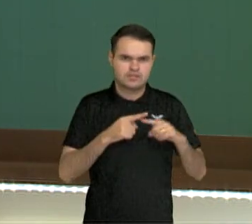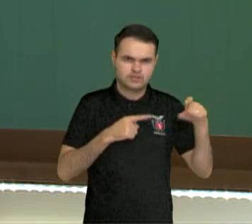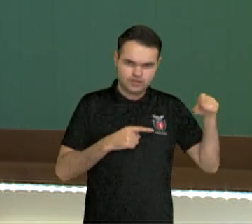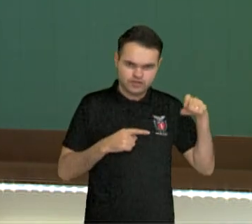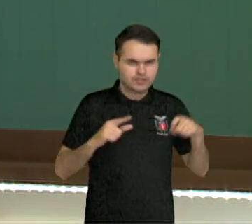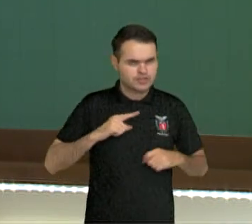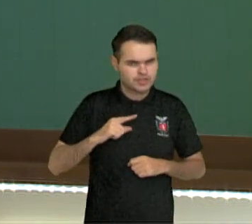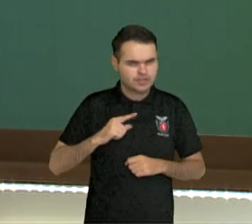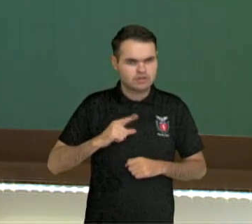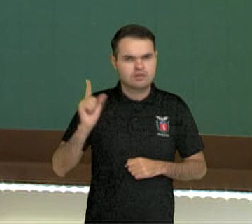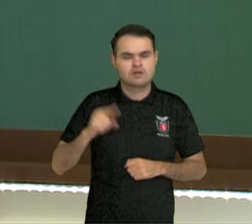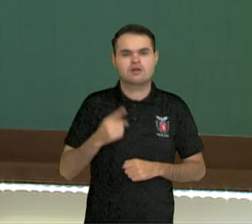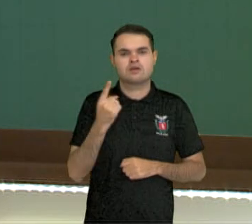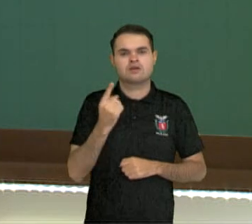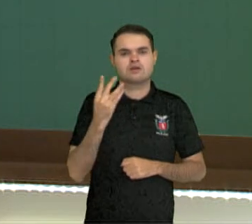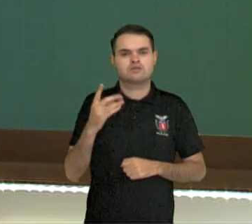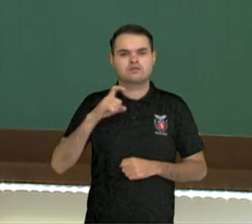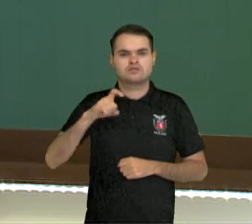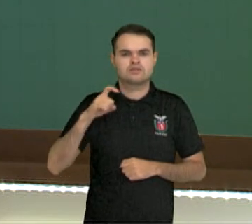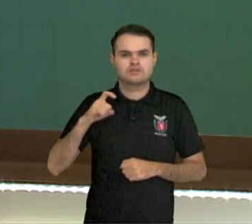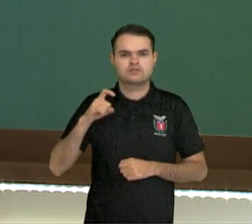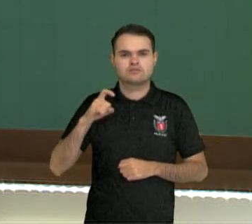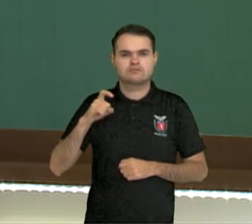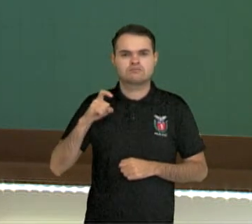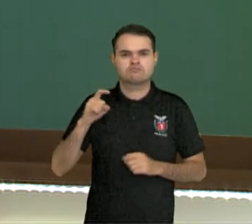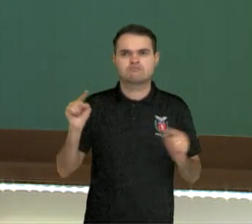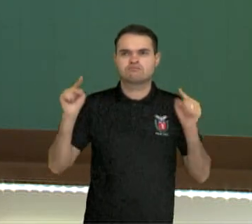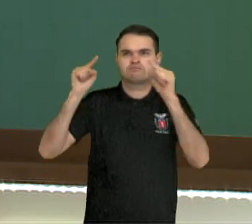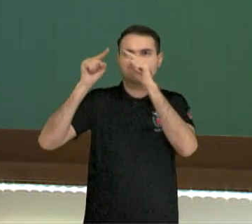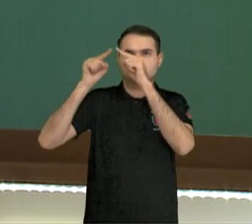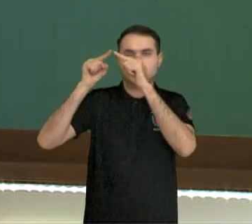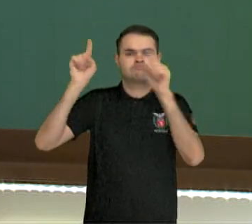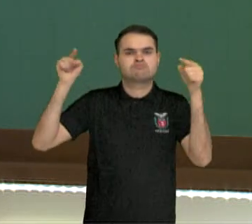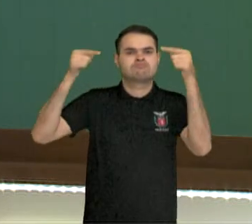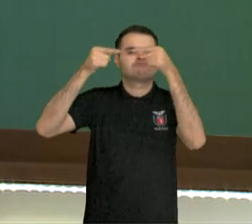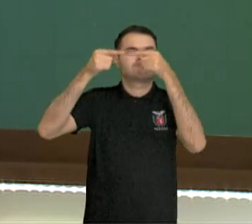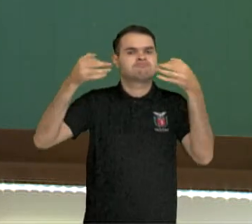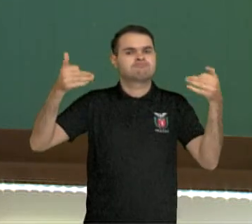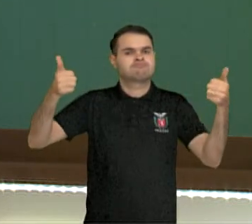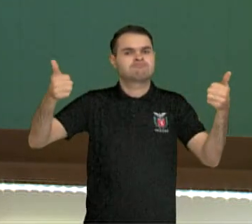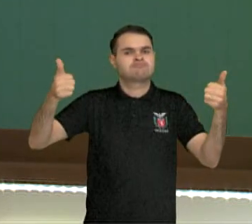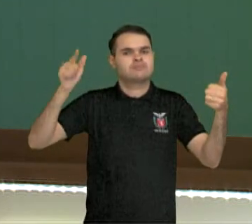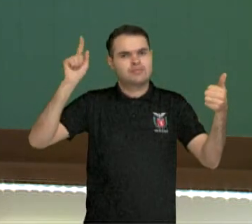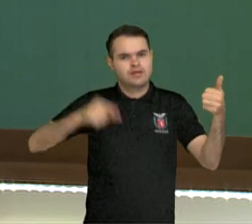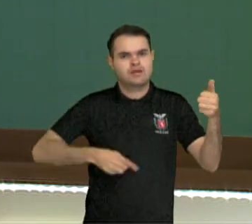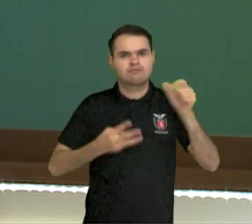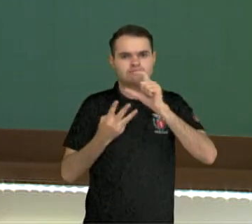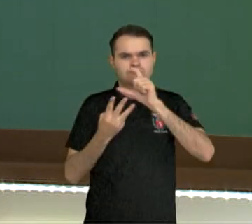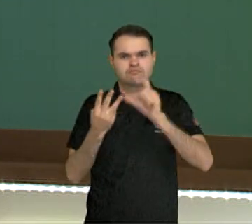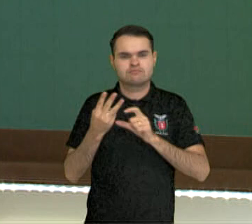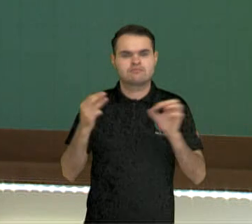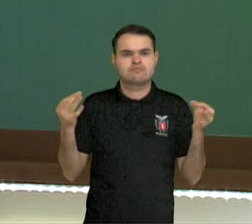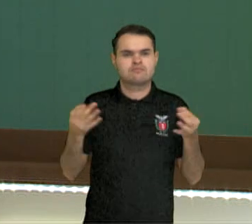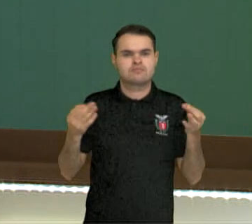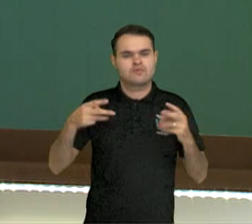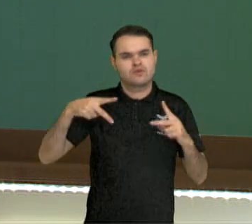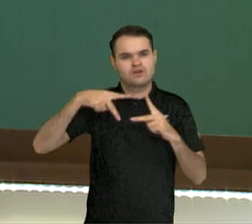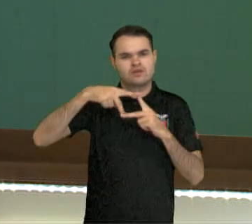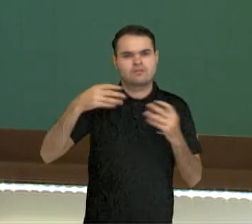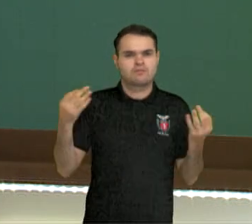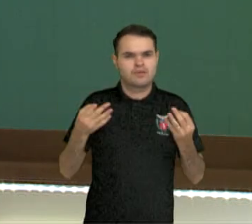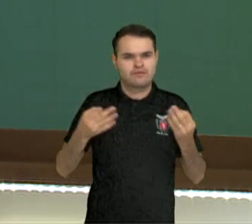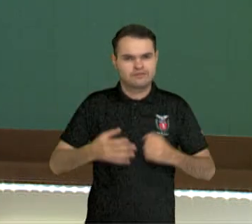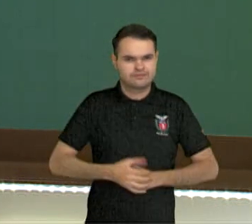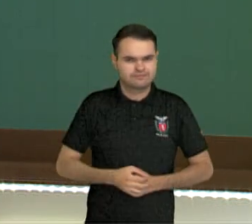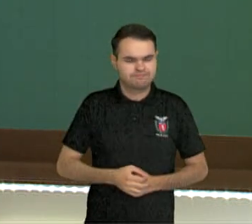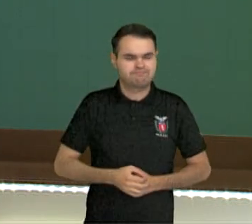vezes x, dá 14x. Volta lá conferir, deu igual, Fechou. Então, esse cara aqui é sim um